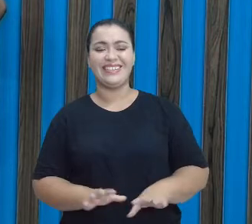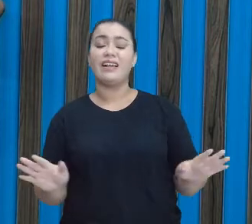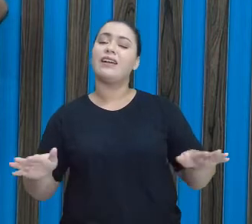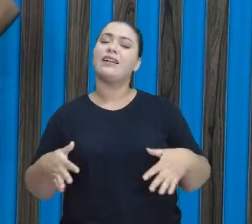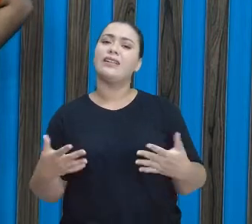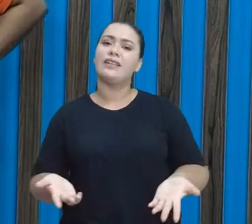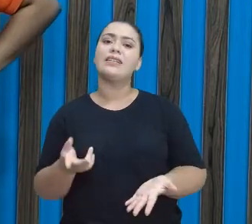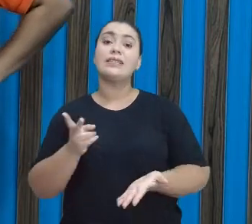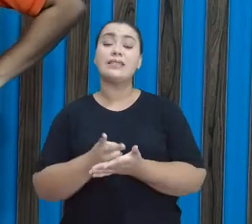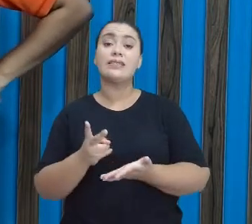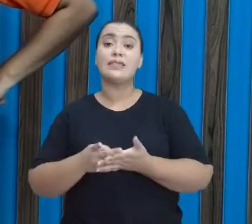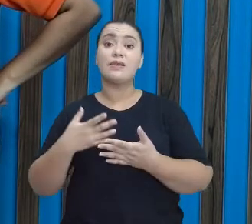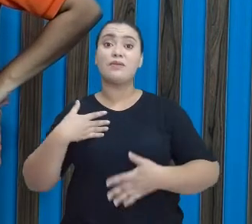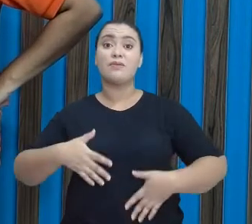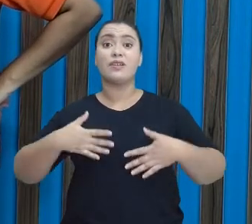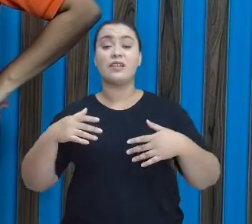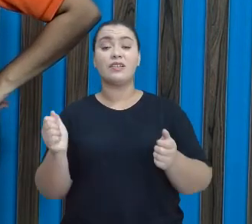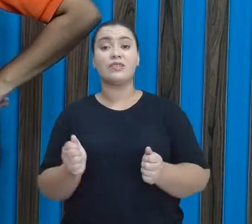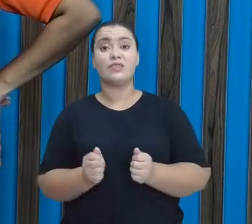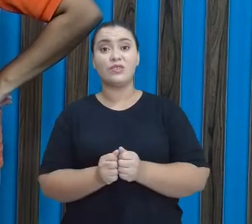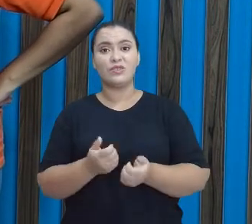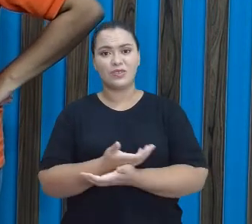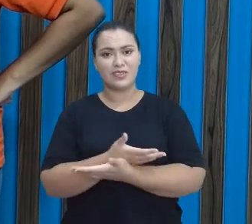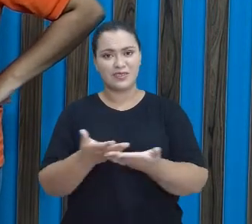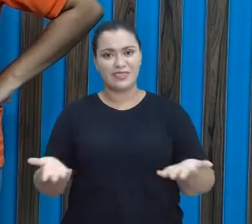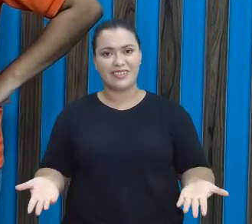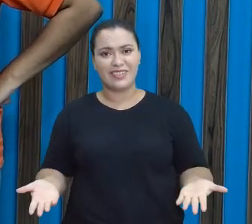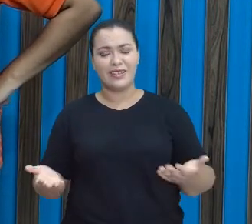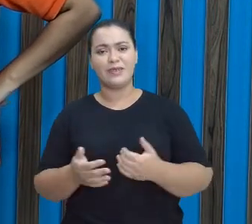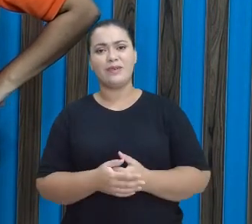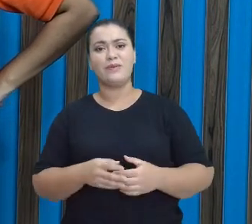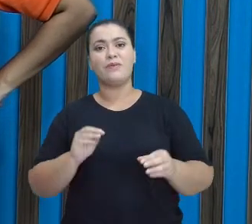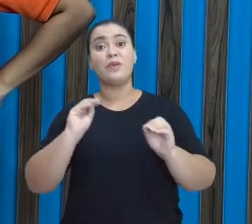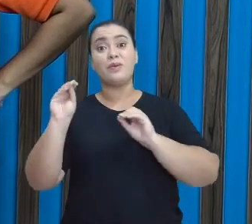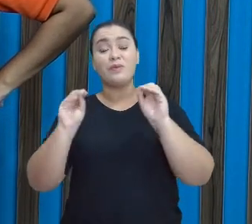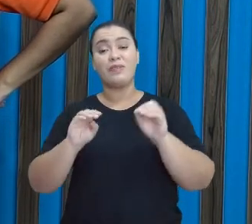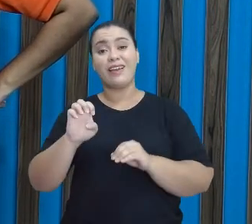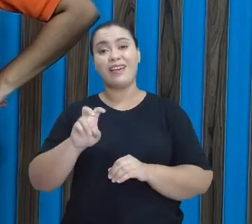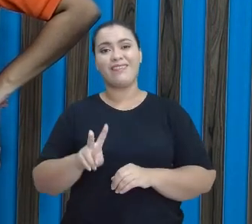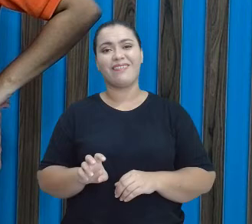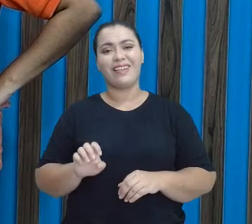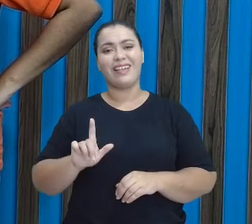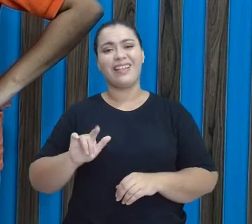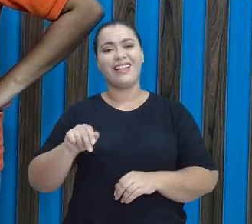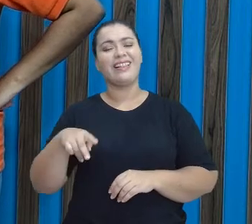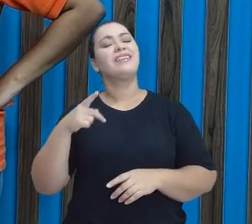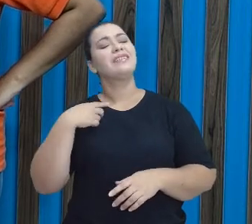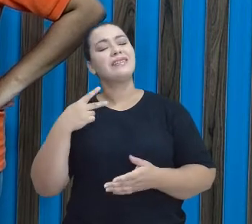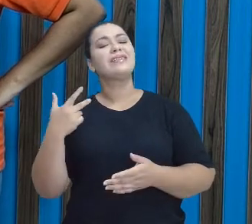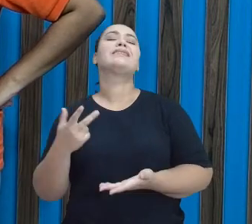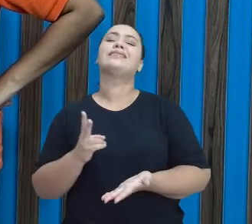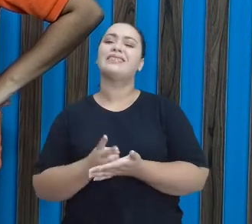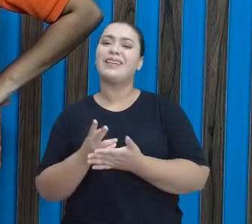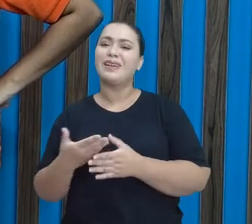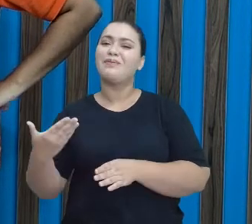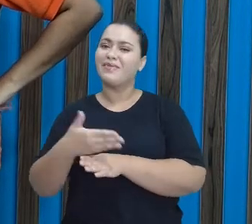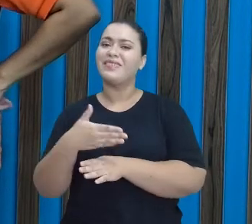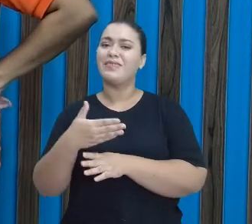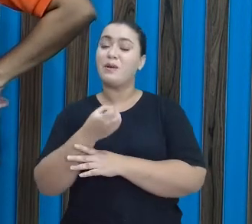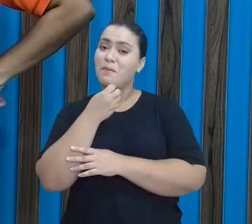Gente, como sempre, é um prazer estar aqui com vocês. Um beijo, Evelyn, você está bem aparecida, continue